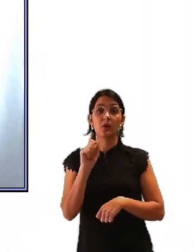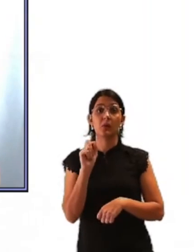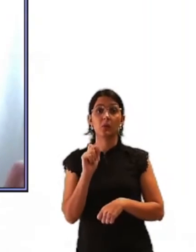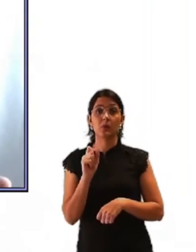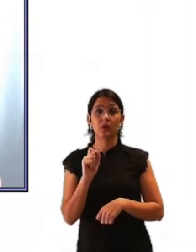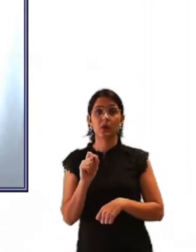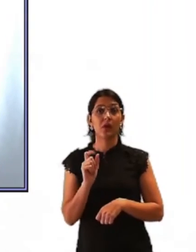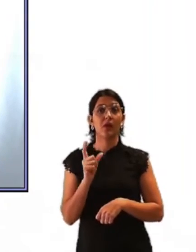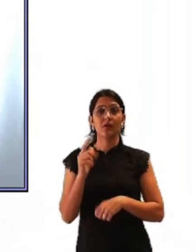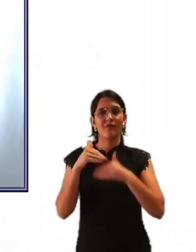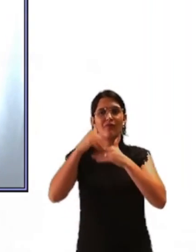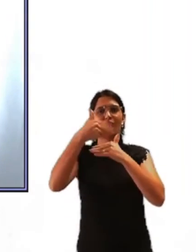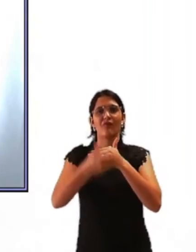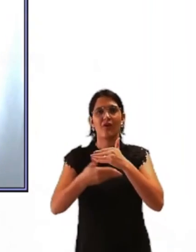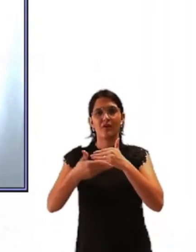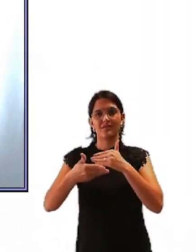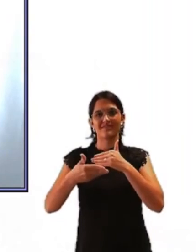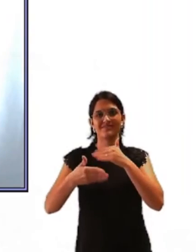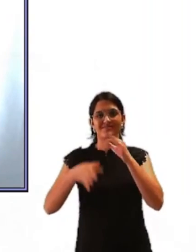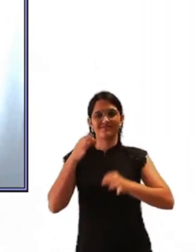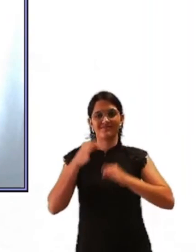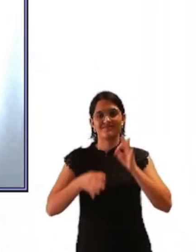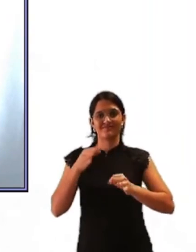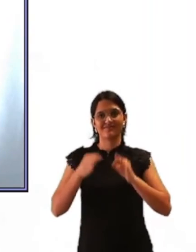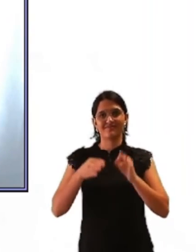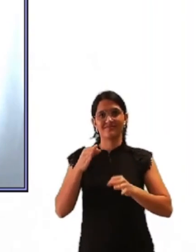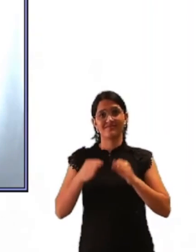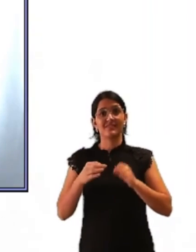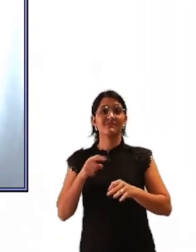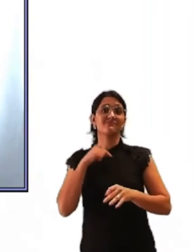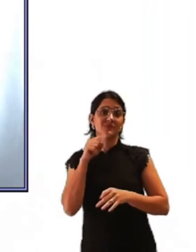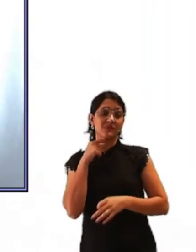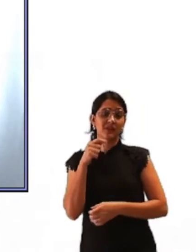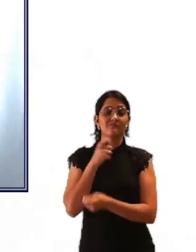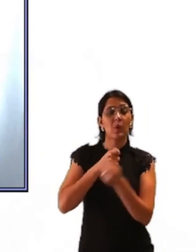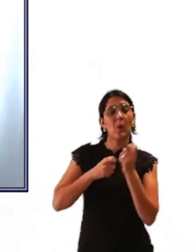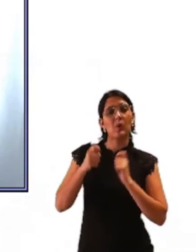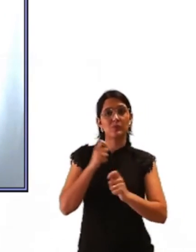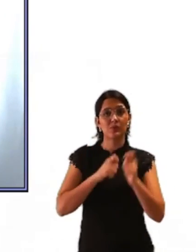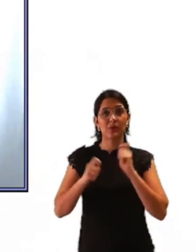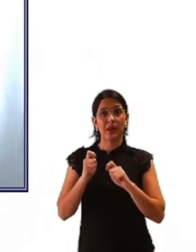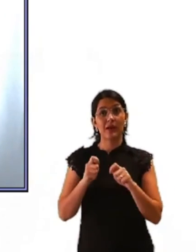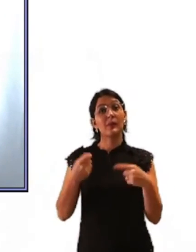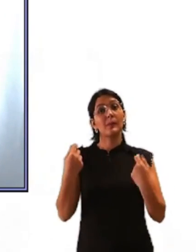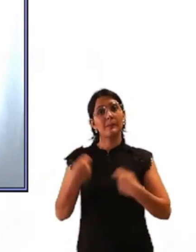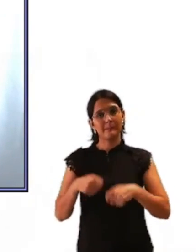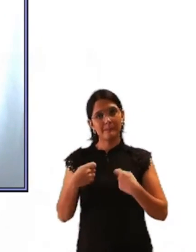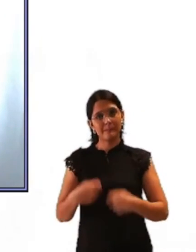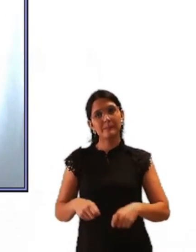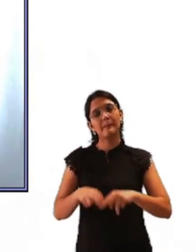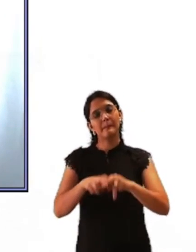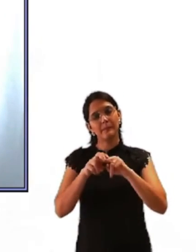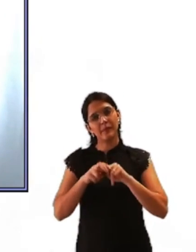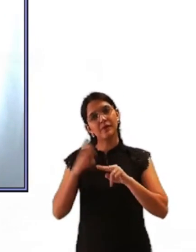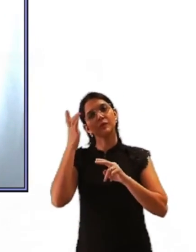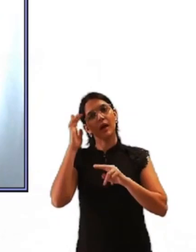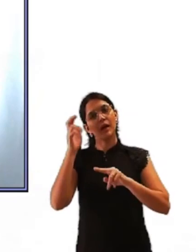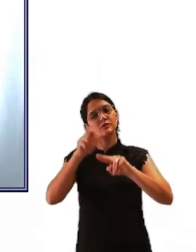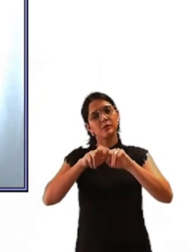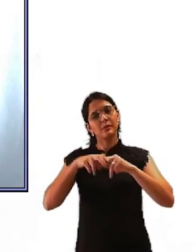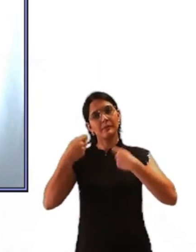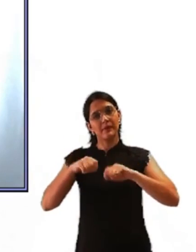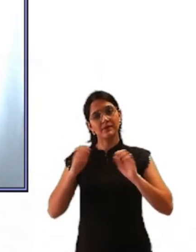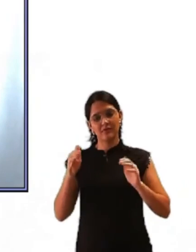exteriorizado juridicamente não é controlável. Então, por isso que eu acho que o autocontrole é a melhor forma de